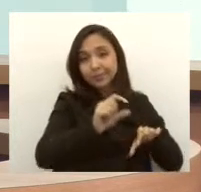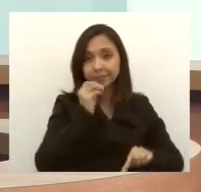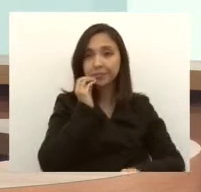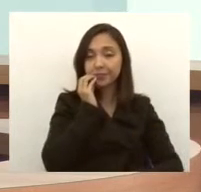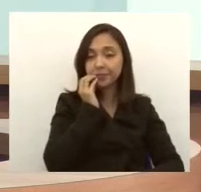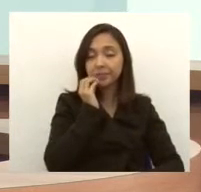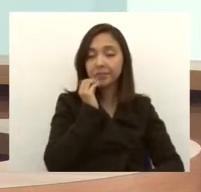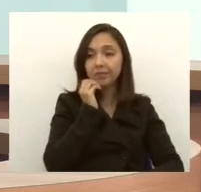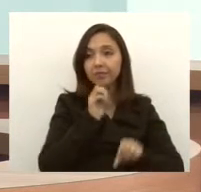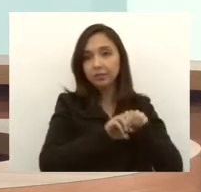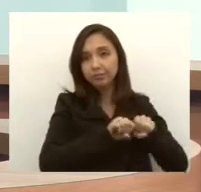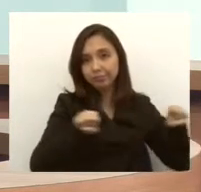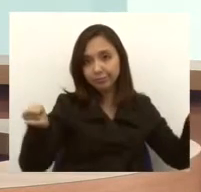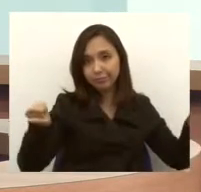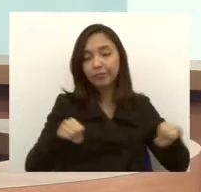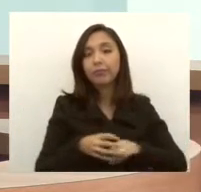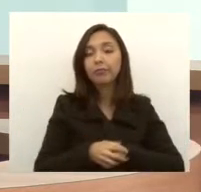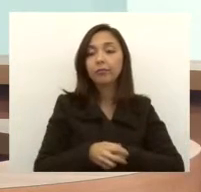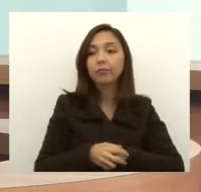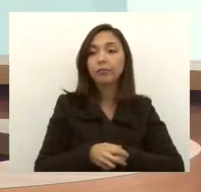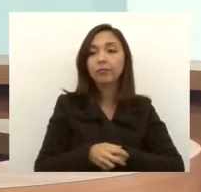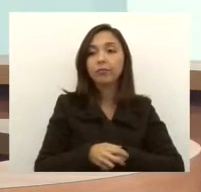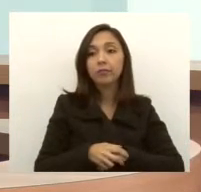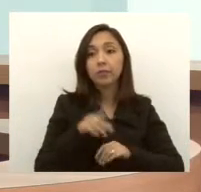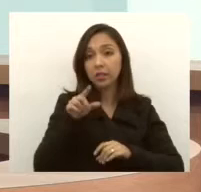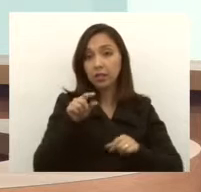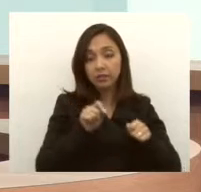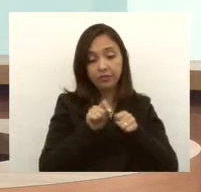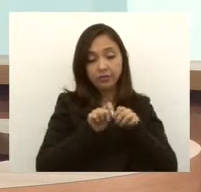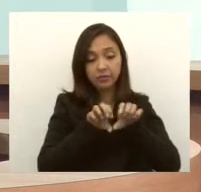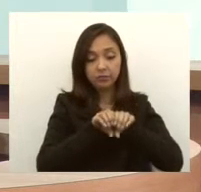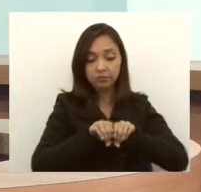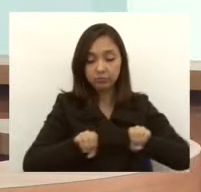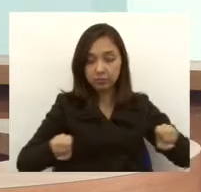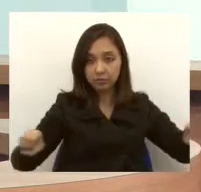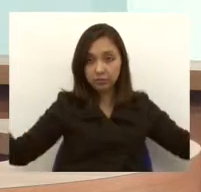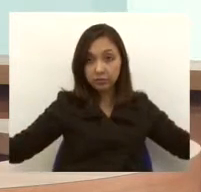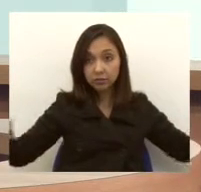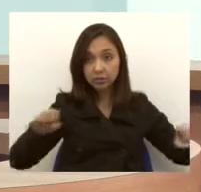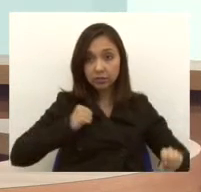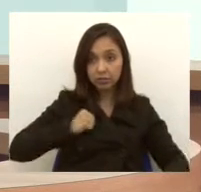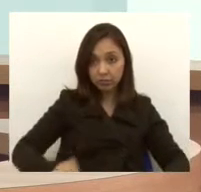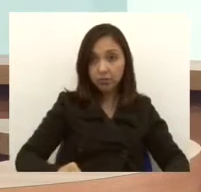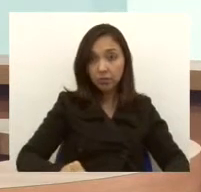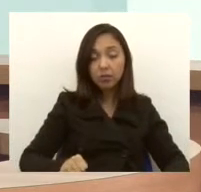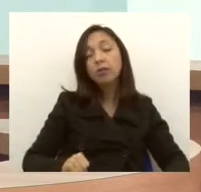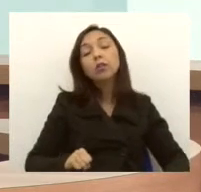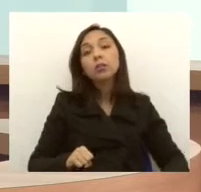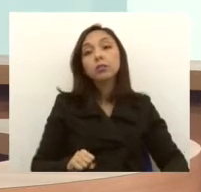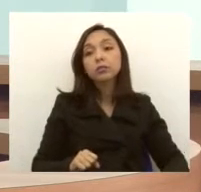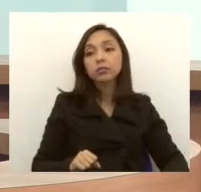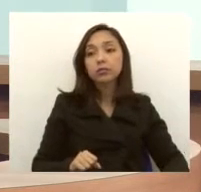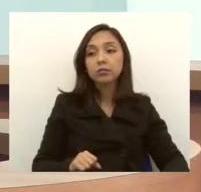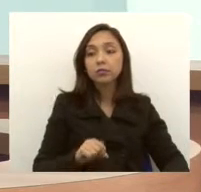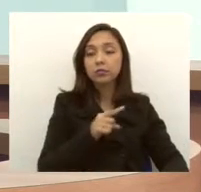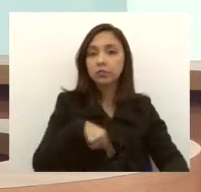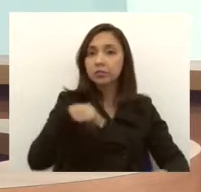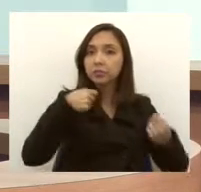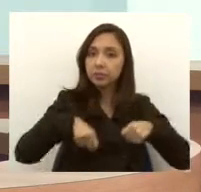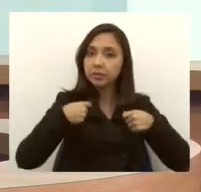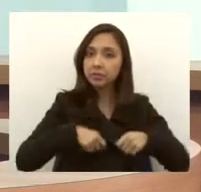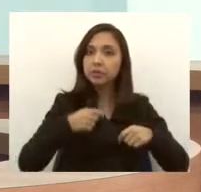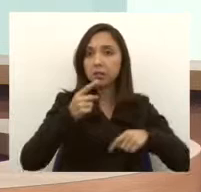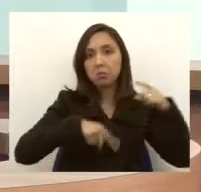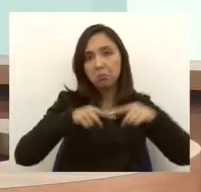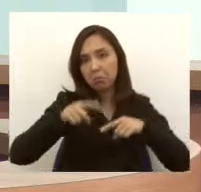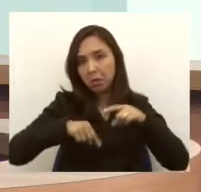Posteriormente, a extensão da rede de esgoto, vamos necessitar de